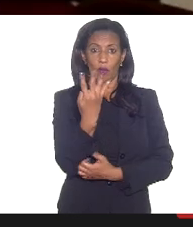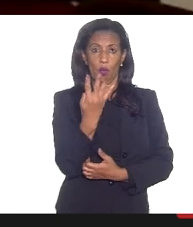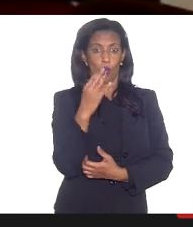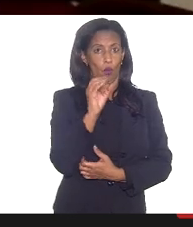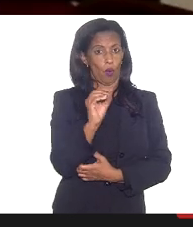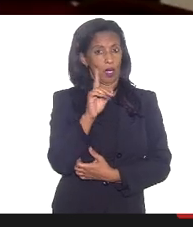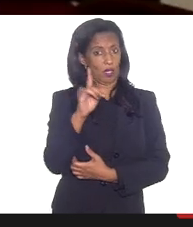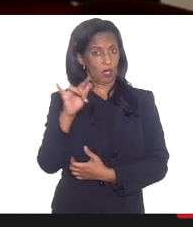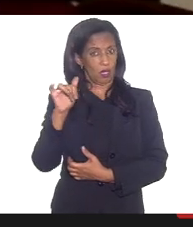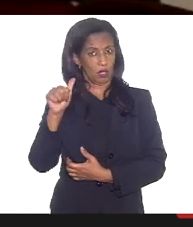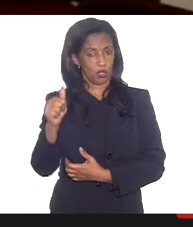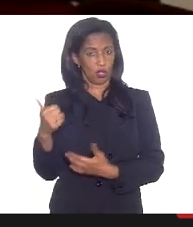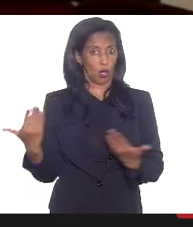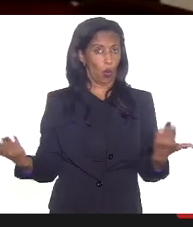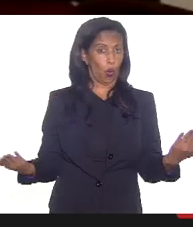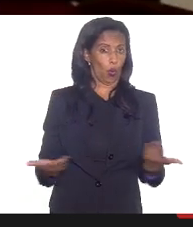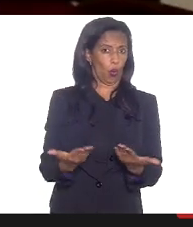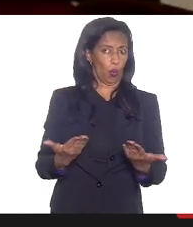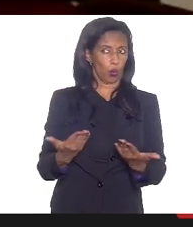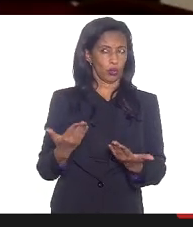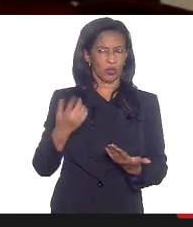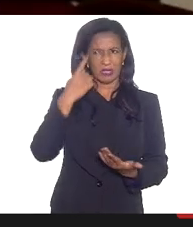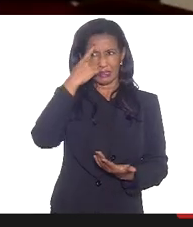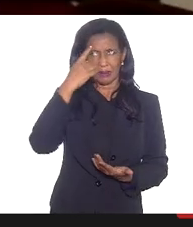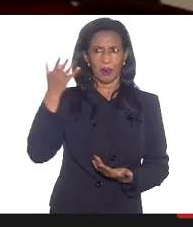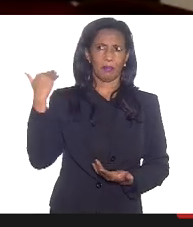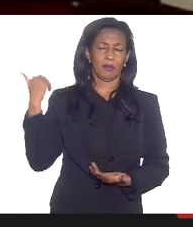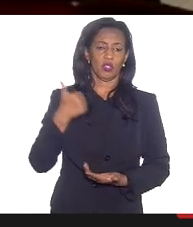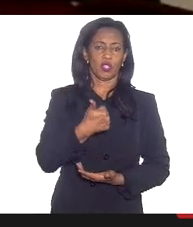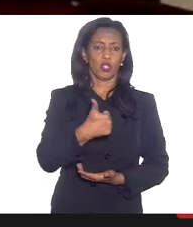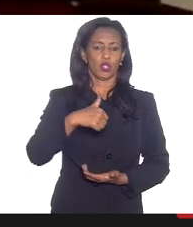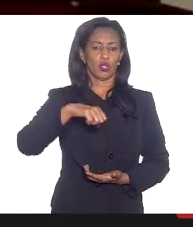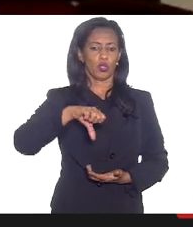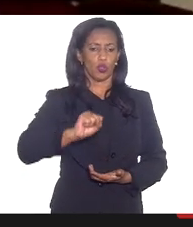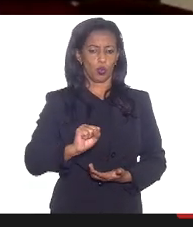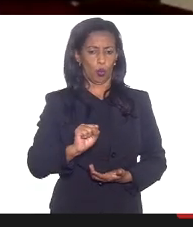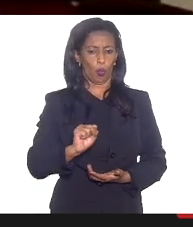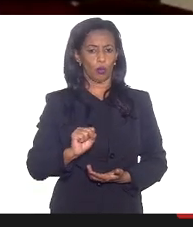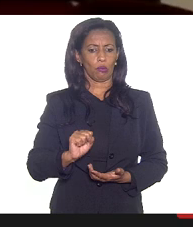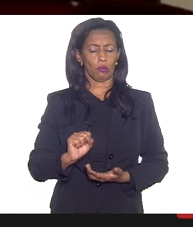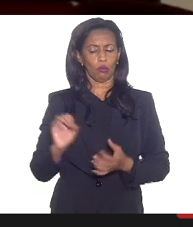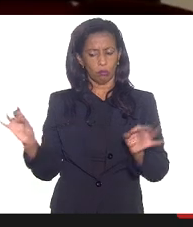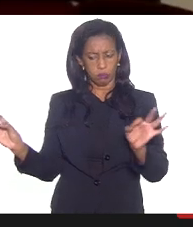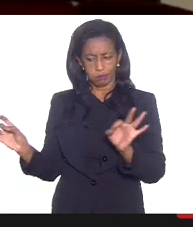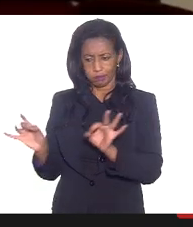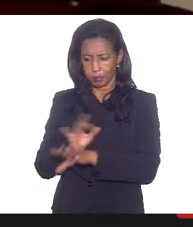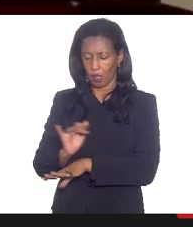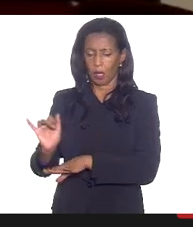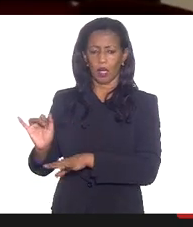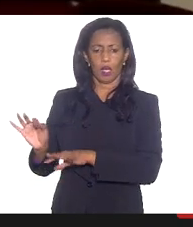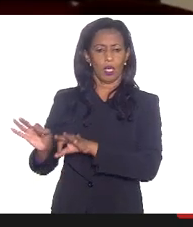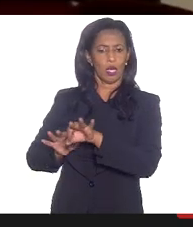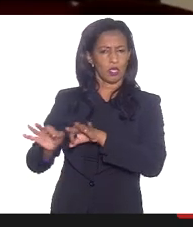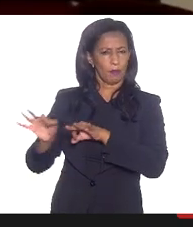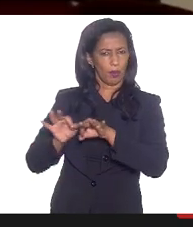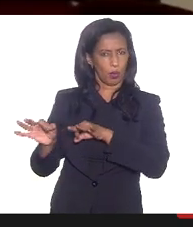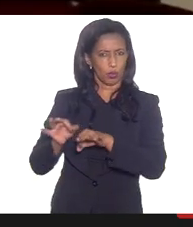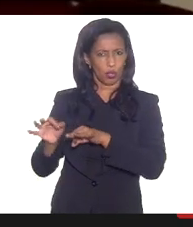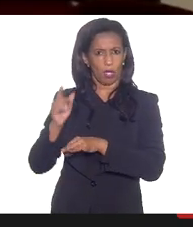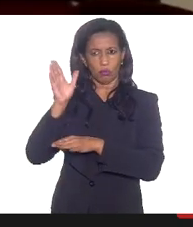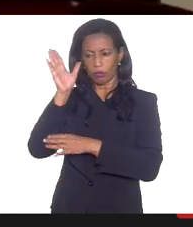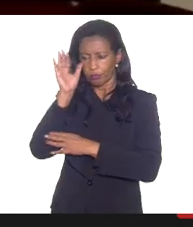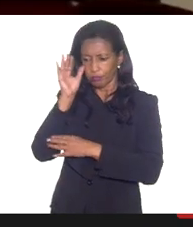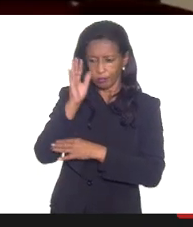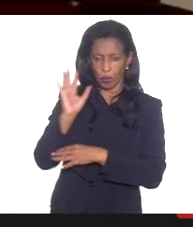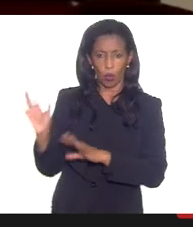elas estão... Hoje, né, semana passada, dia 18, findamos todo esse processo de consulta. Hoje a gente